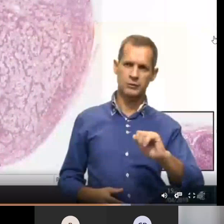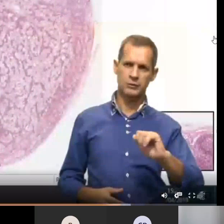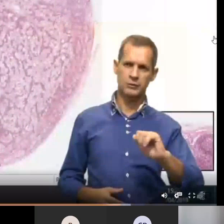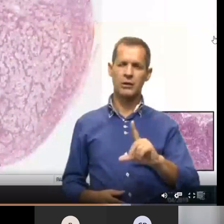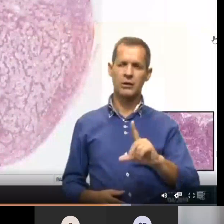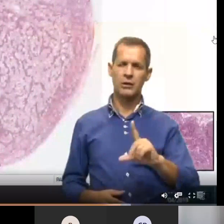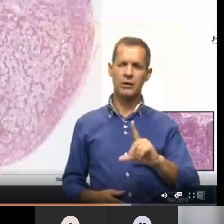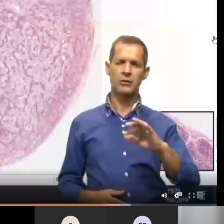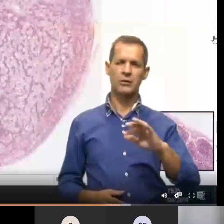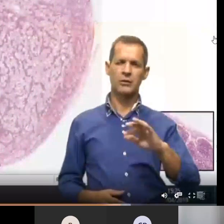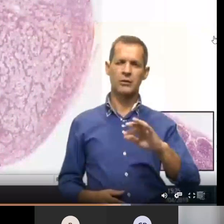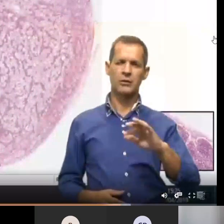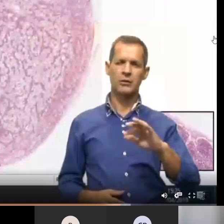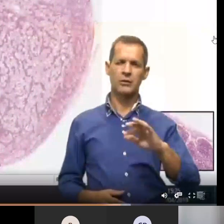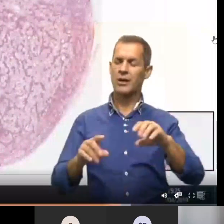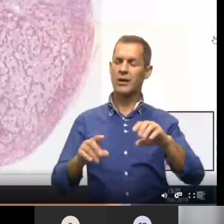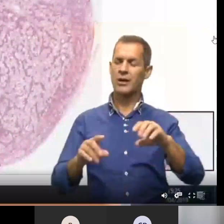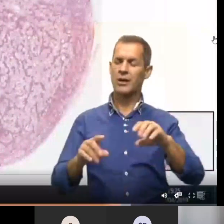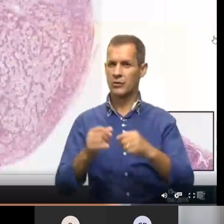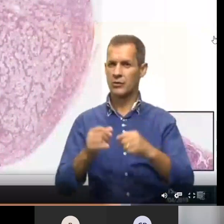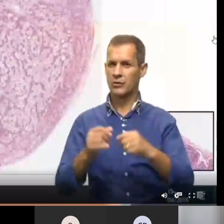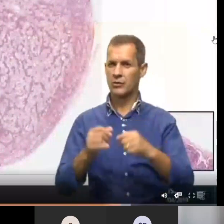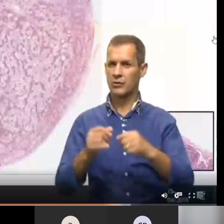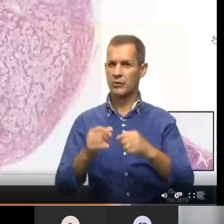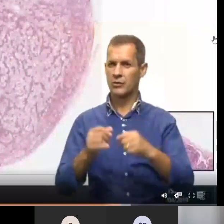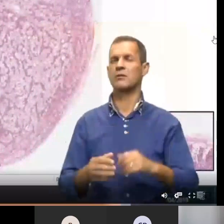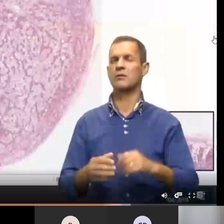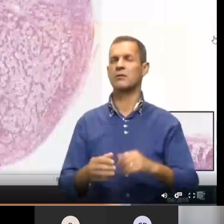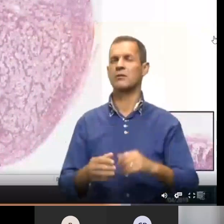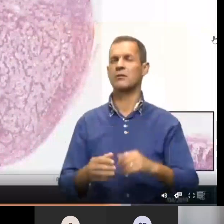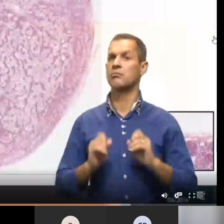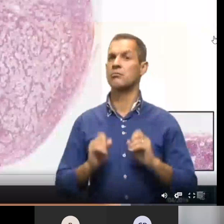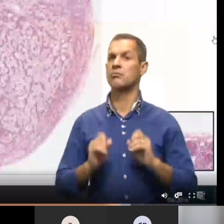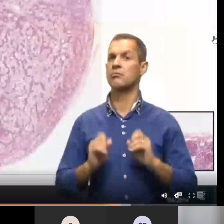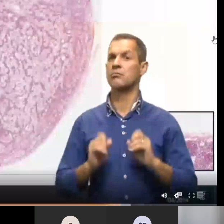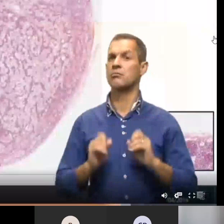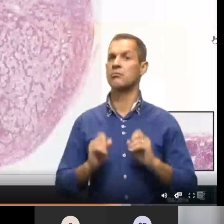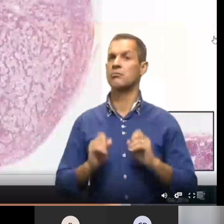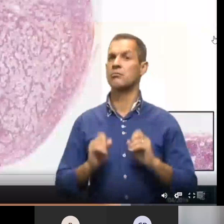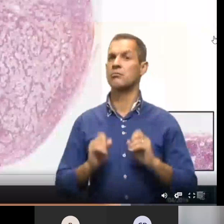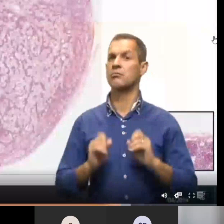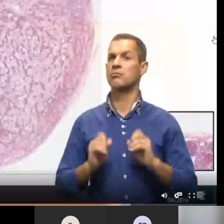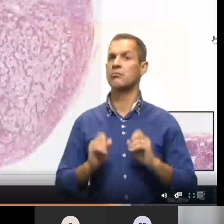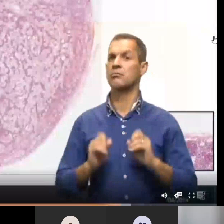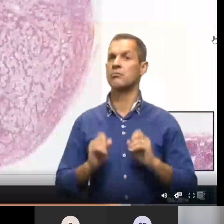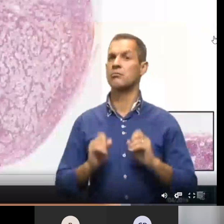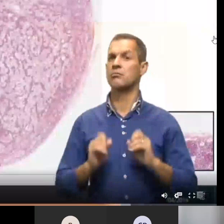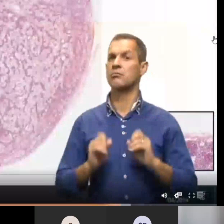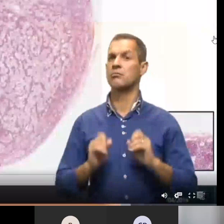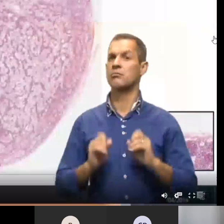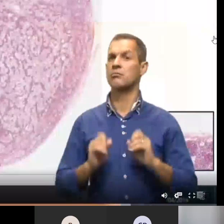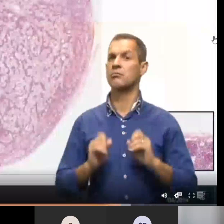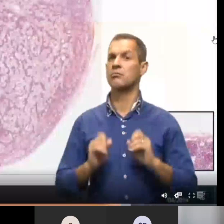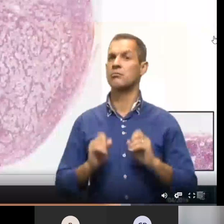toda essa região demonstrada. Ok? Então, temos a região cortical